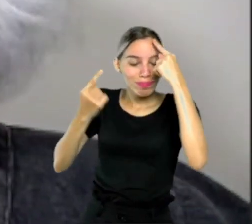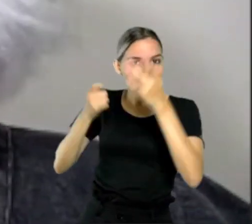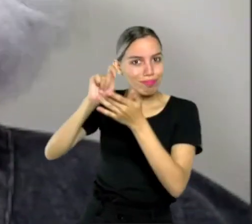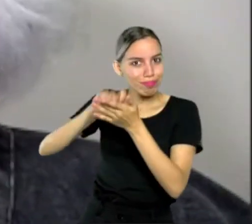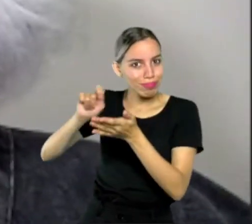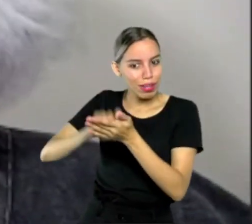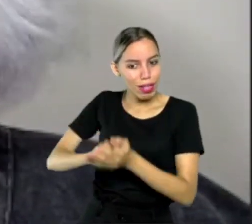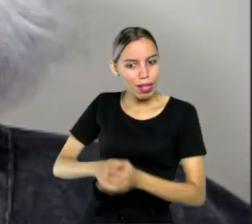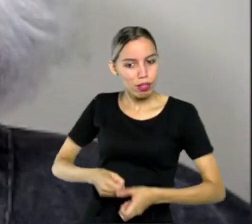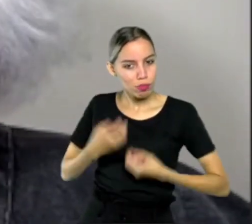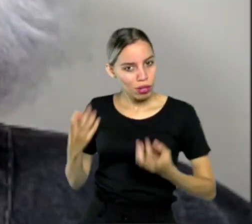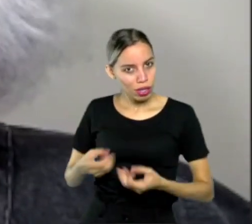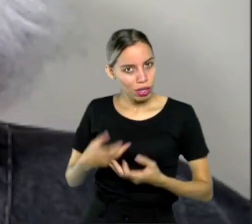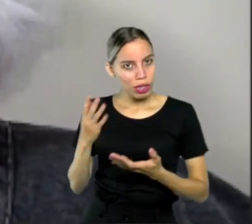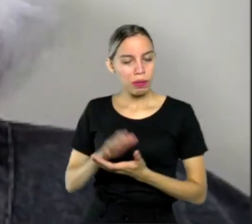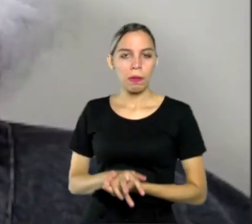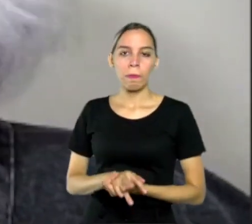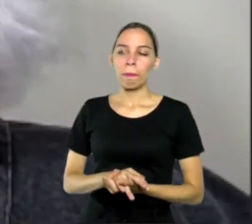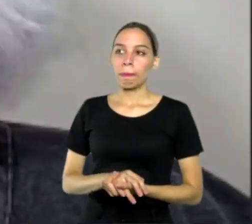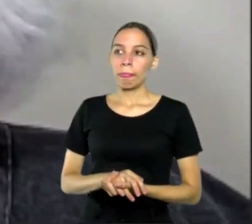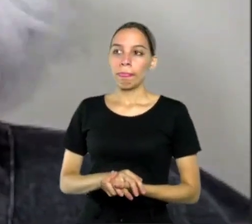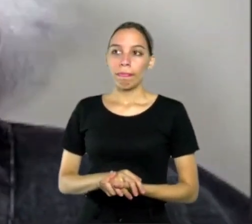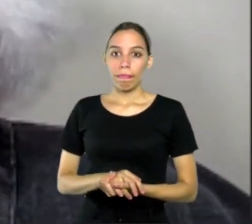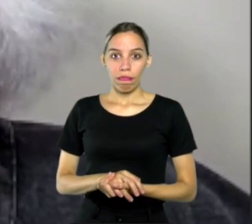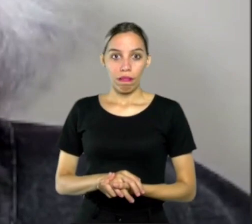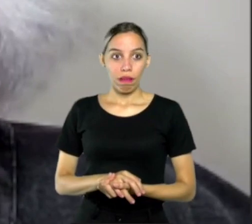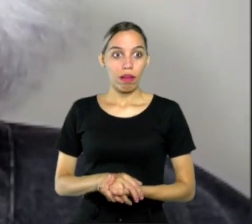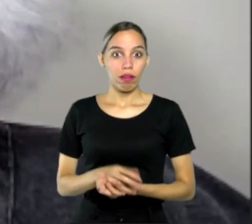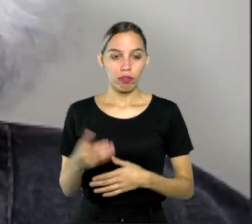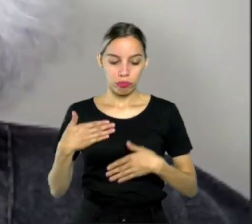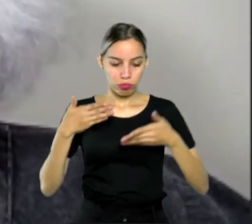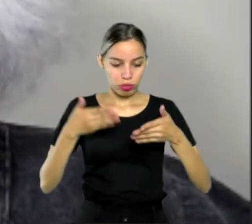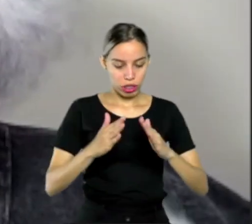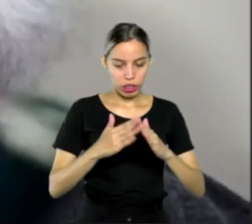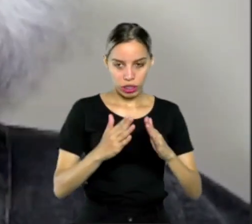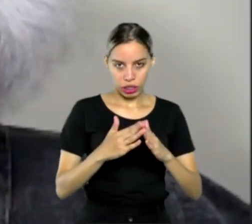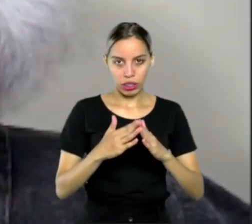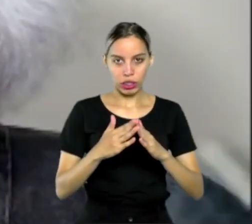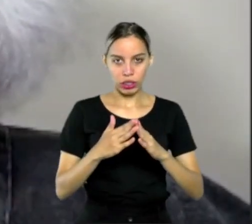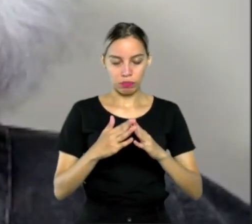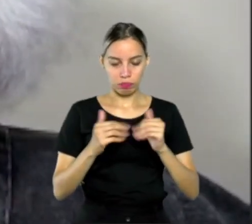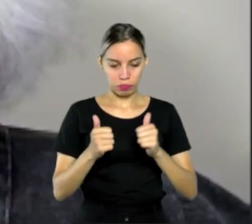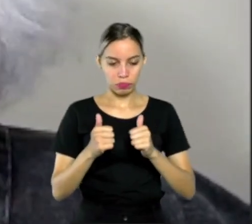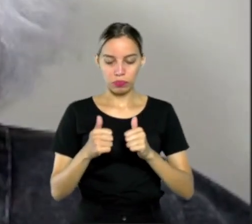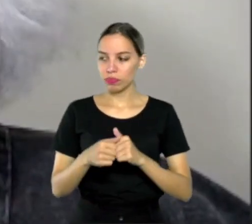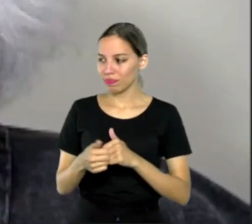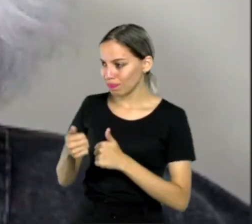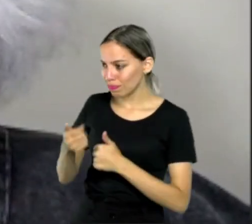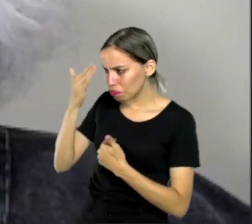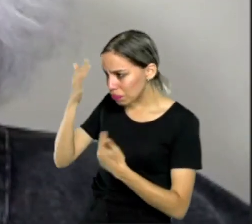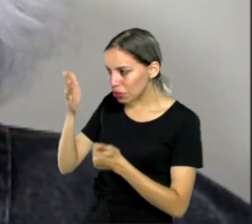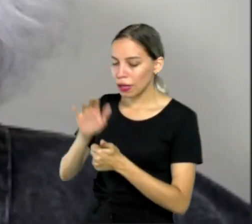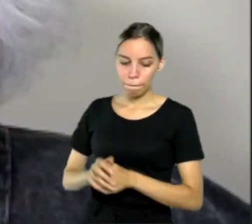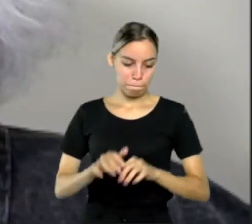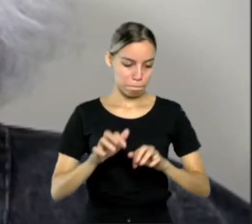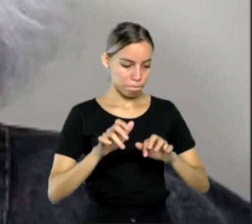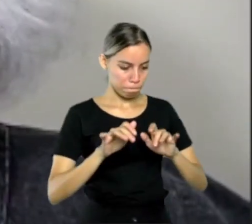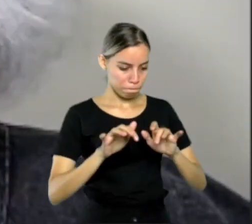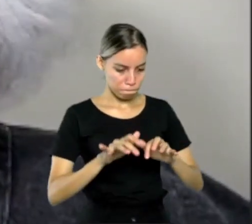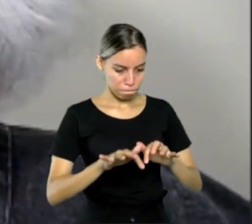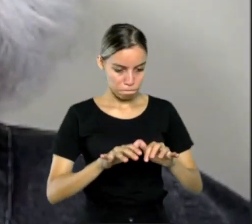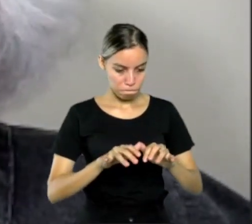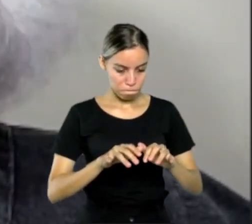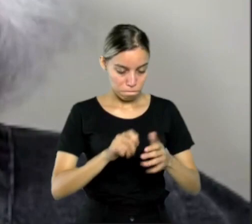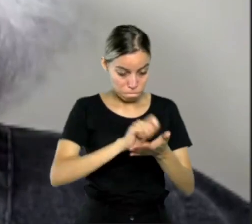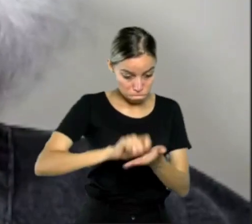eu não assinei nem nada, escrevi aquilo e entreguei para ela. Nesse dia, o marido dela estava na UFMG, ele tinha ido levá-la.